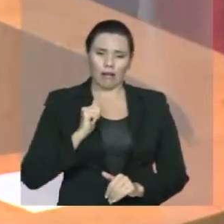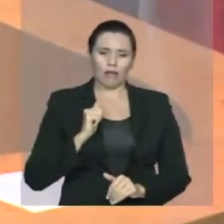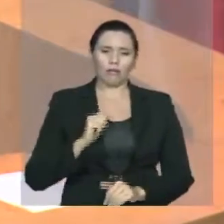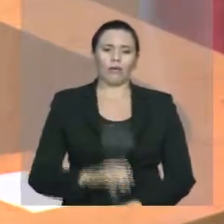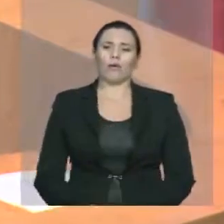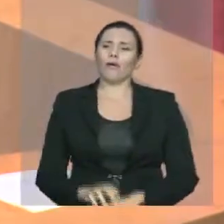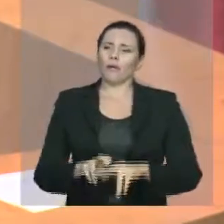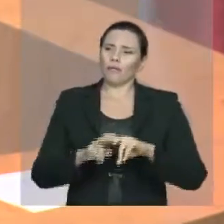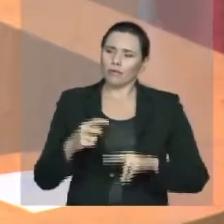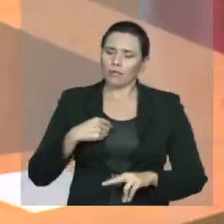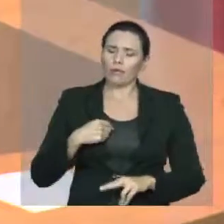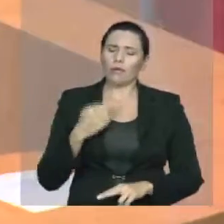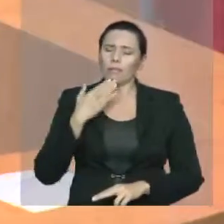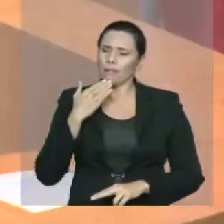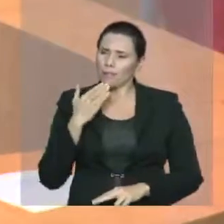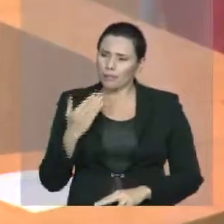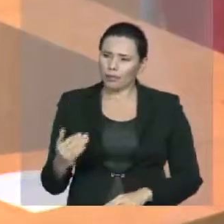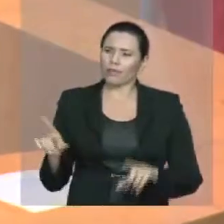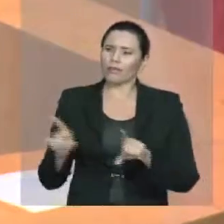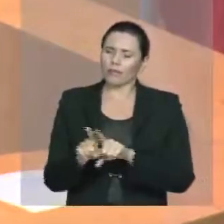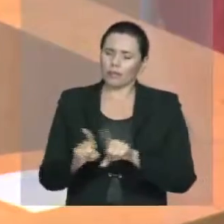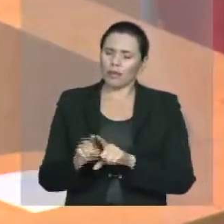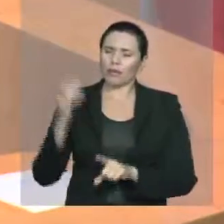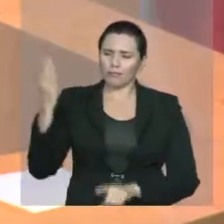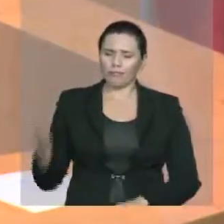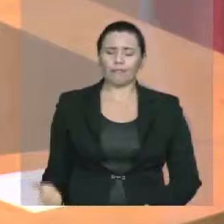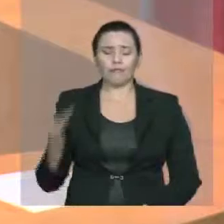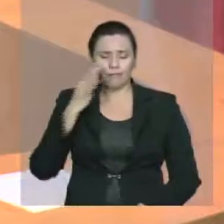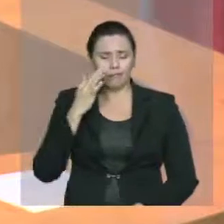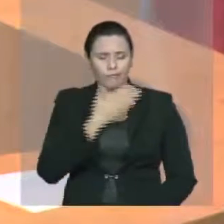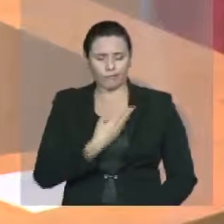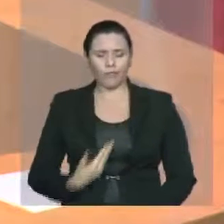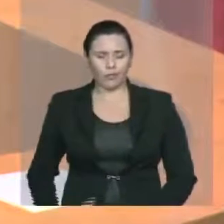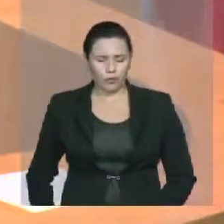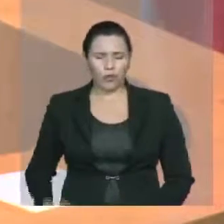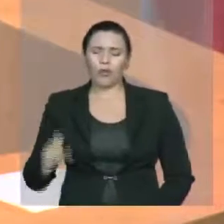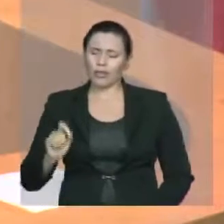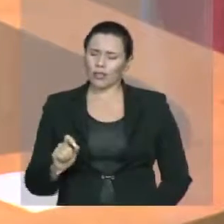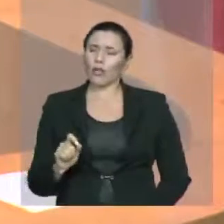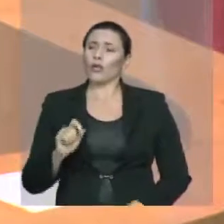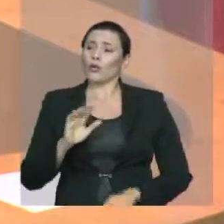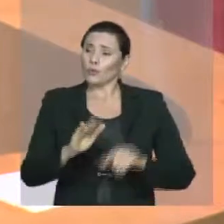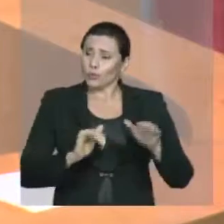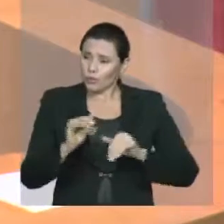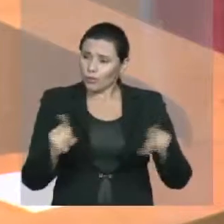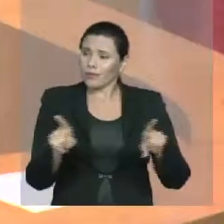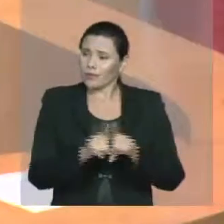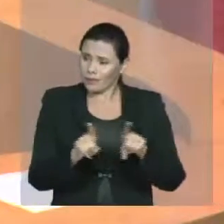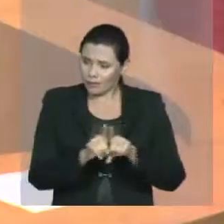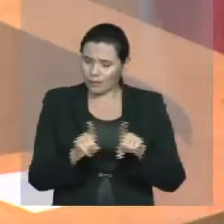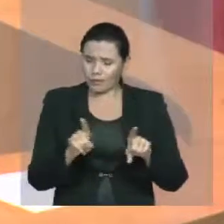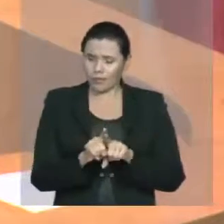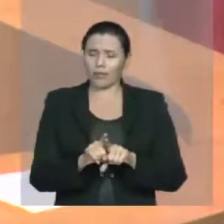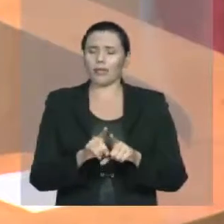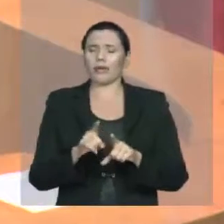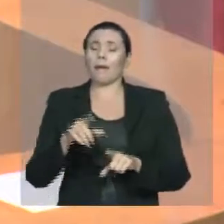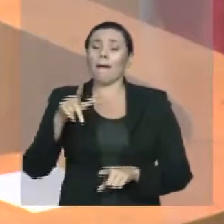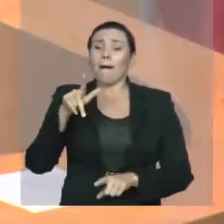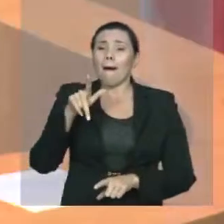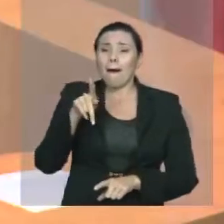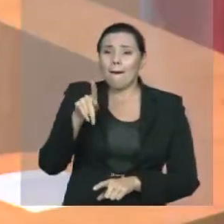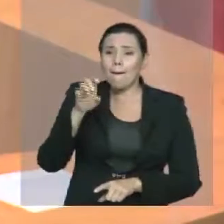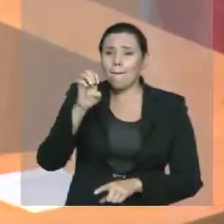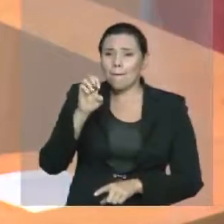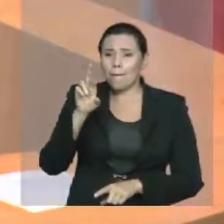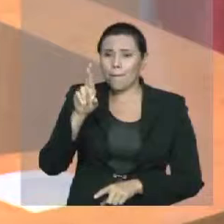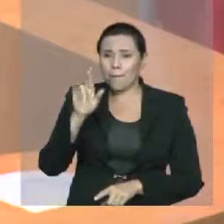governador Flávio Dino possa também nomear os peritos. Na verdade, nós temos poucos peritos, só temos 7 peritos